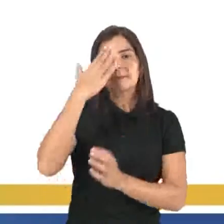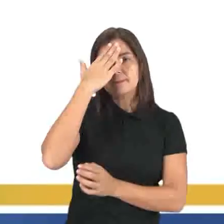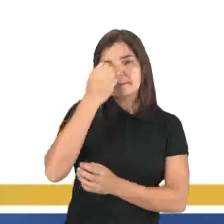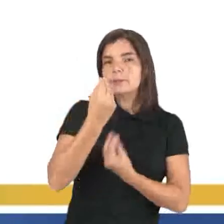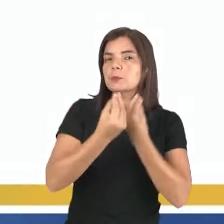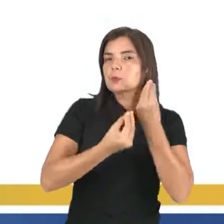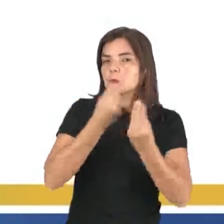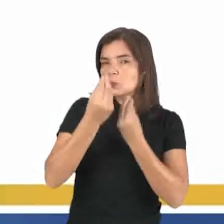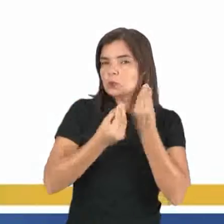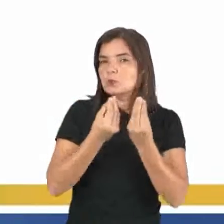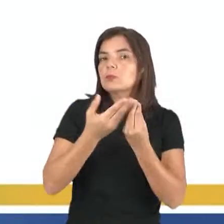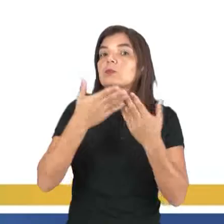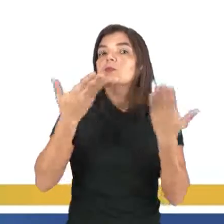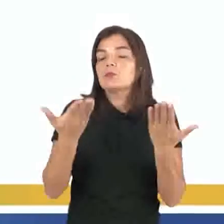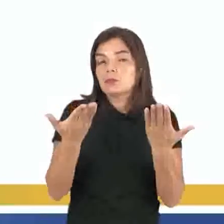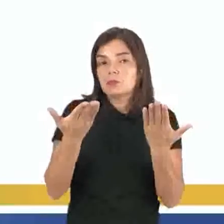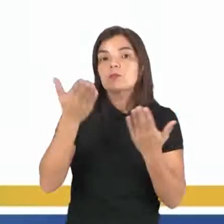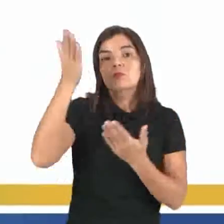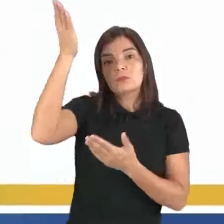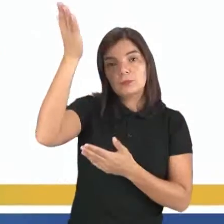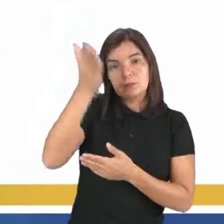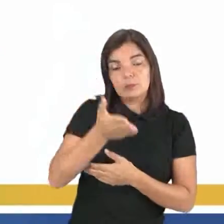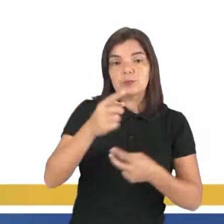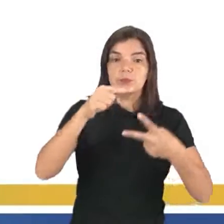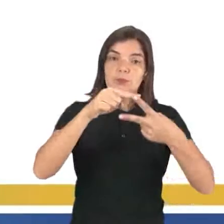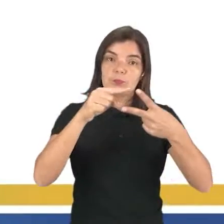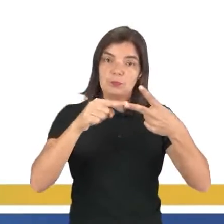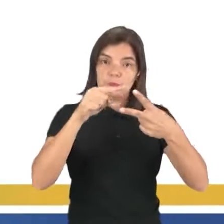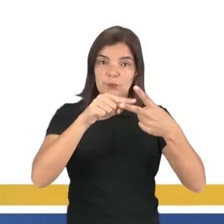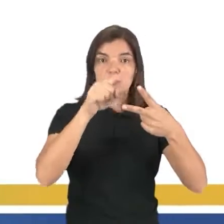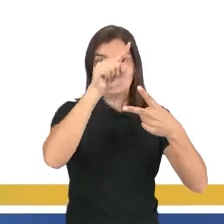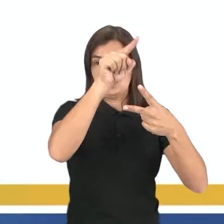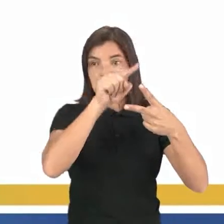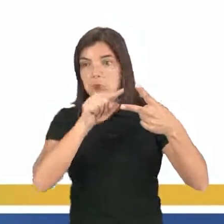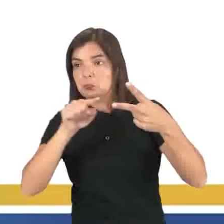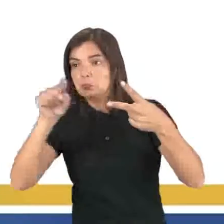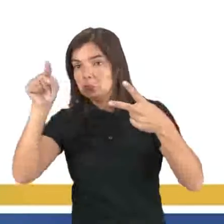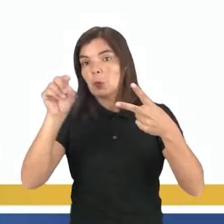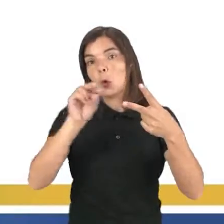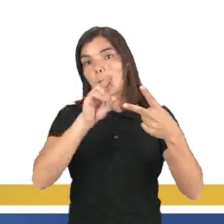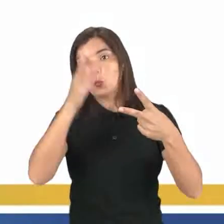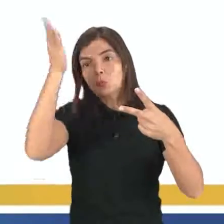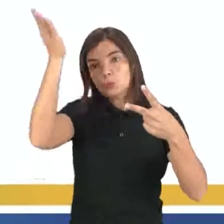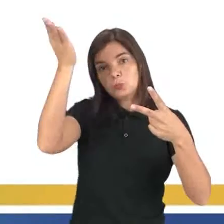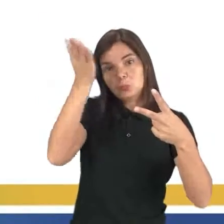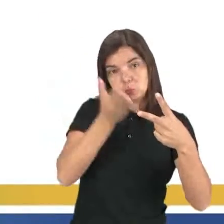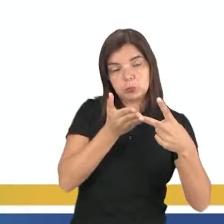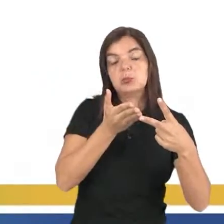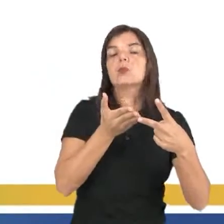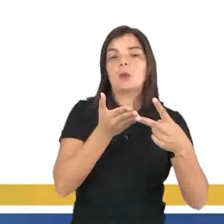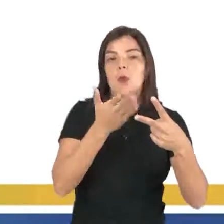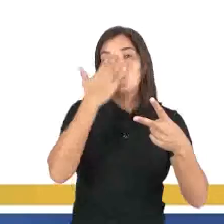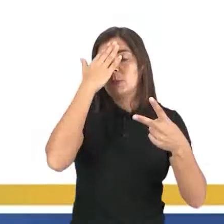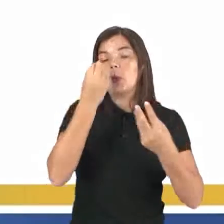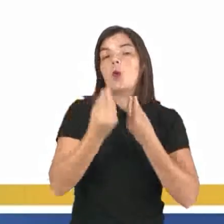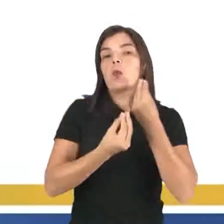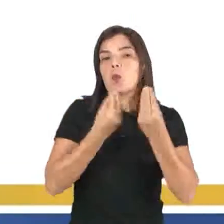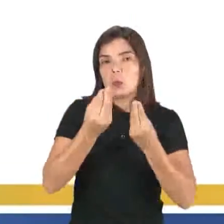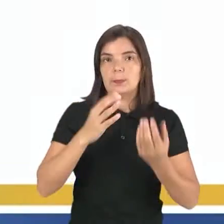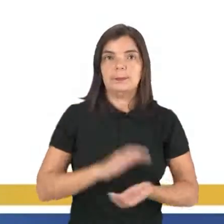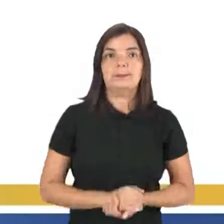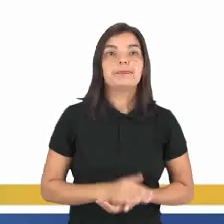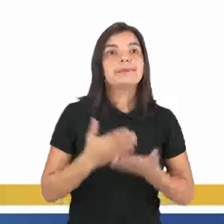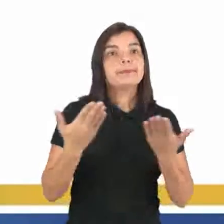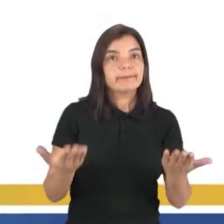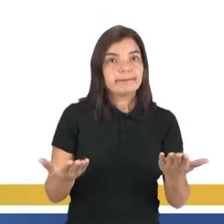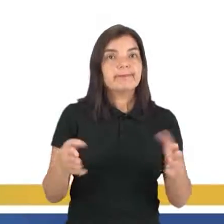como é que qual é a reta que eu vou trabalhar, basta ter dois pontos entre eles, né, e esses dois pontos distintos definem essa reta.